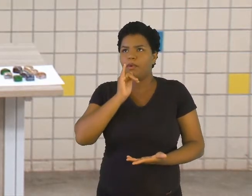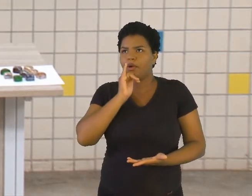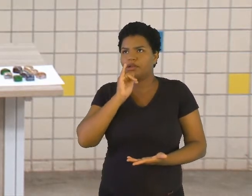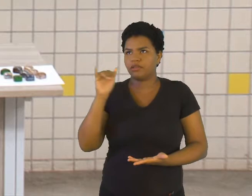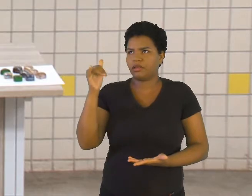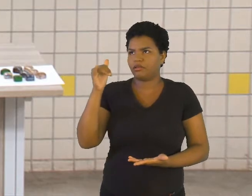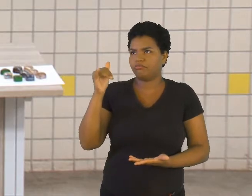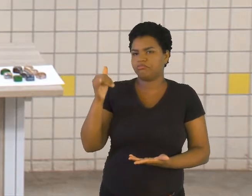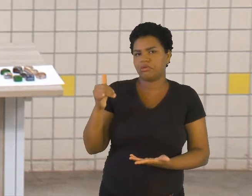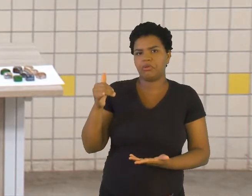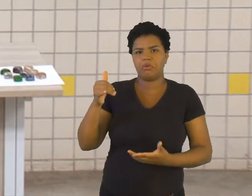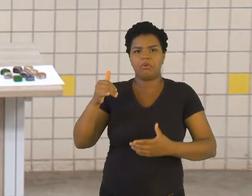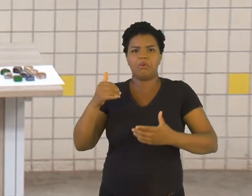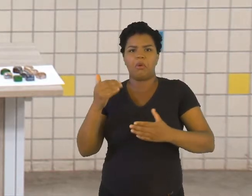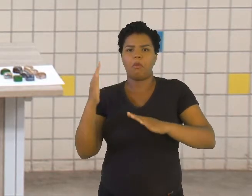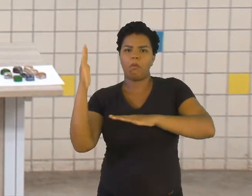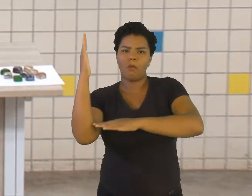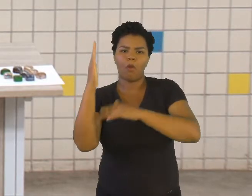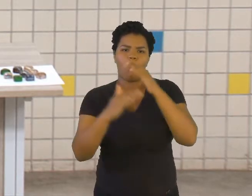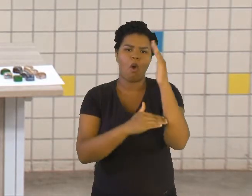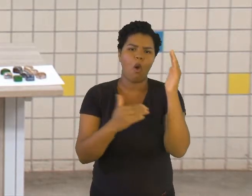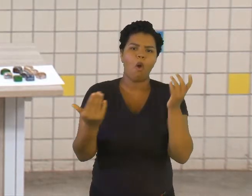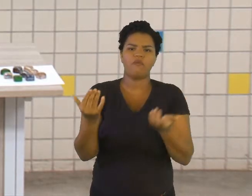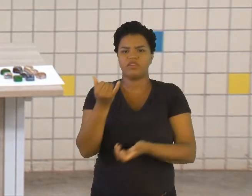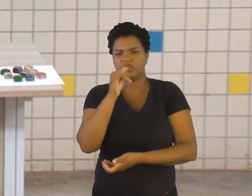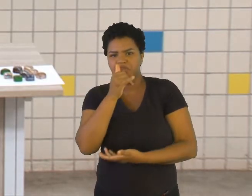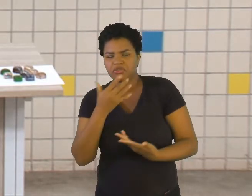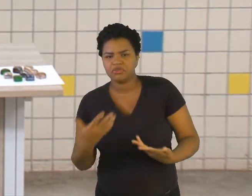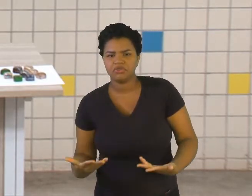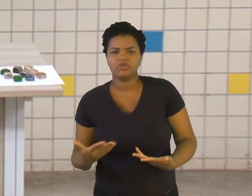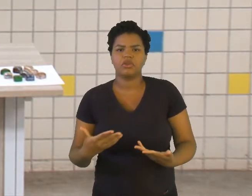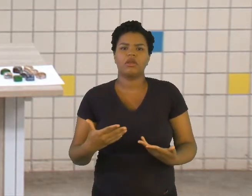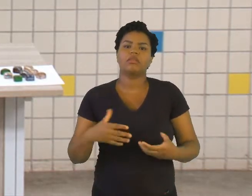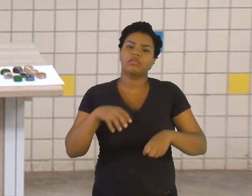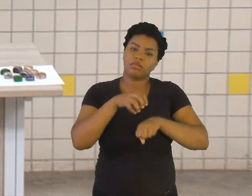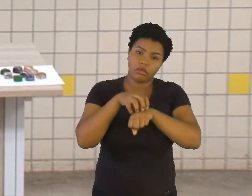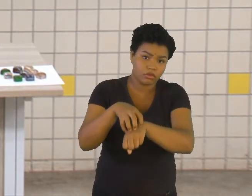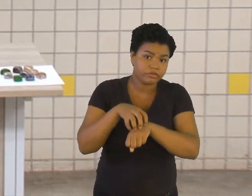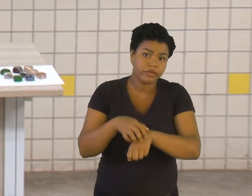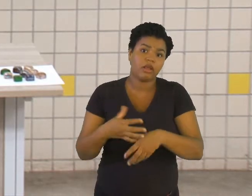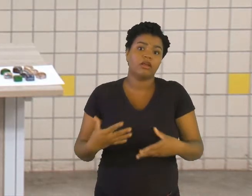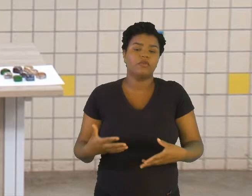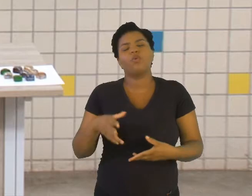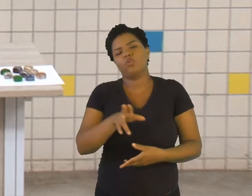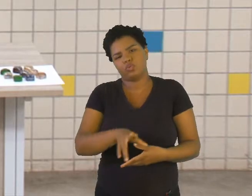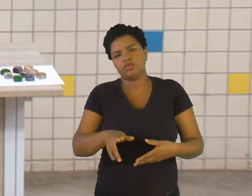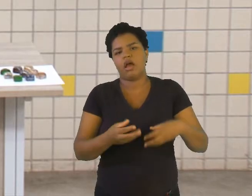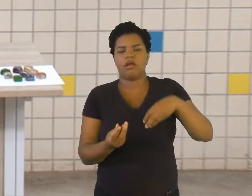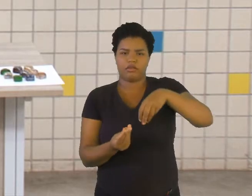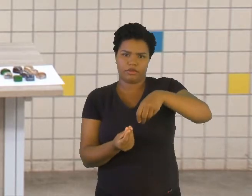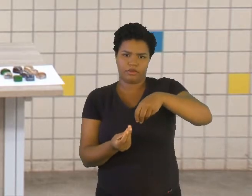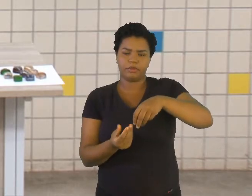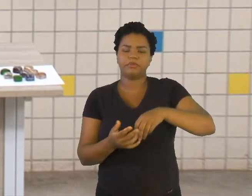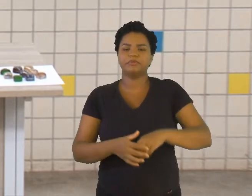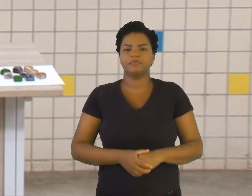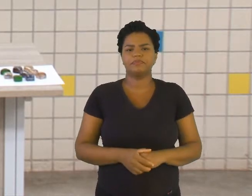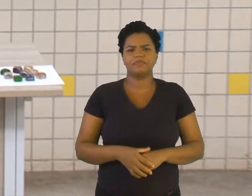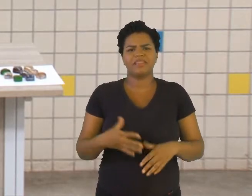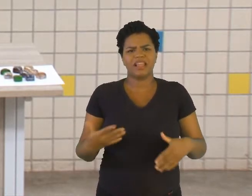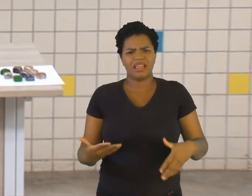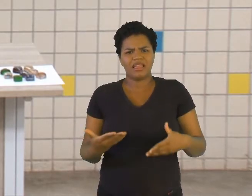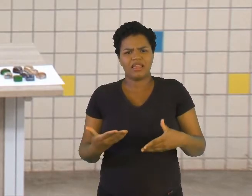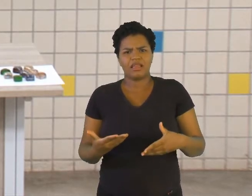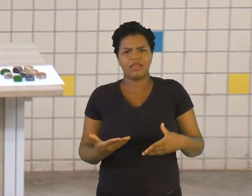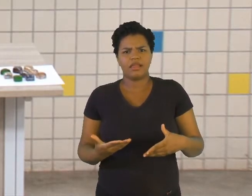eletrodomésticos, como transporte, é usado com os minérios. O minério, por ele ser